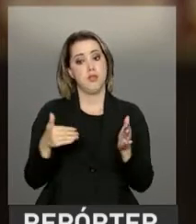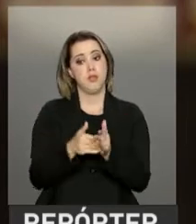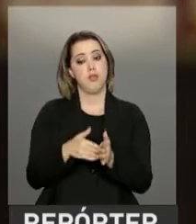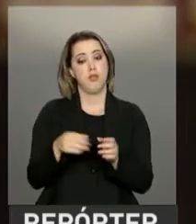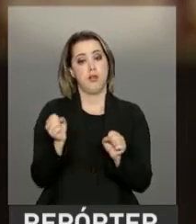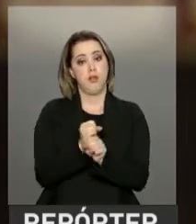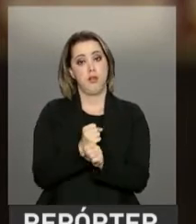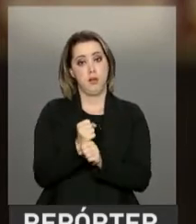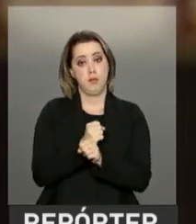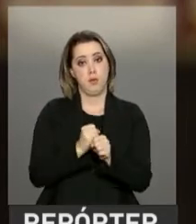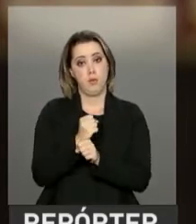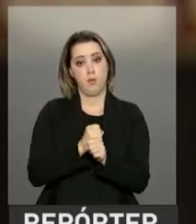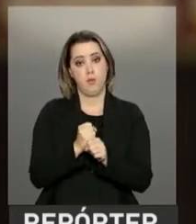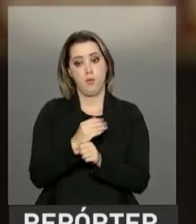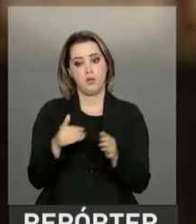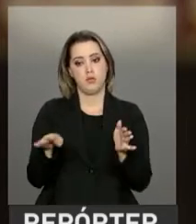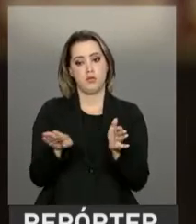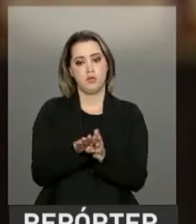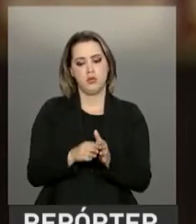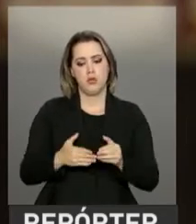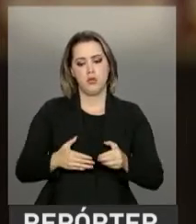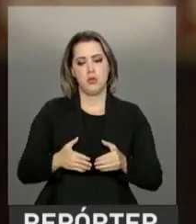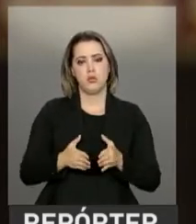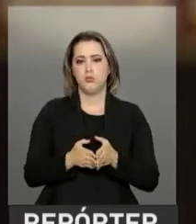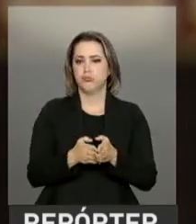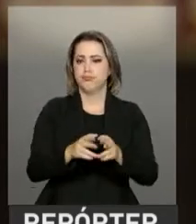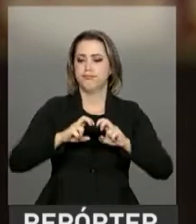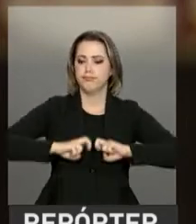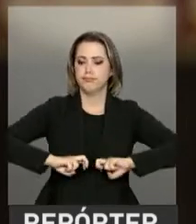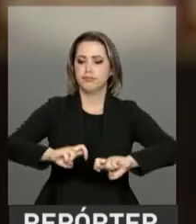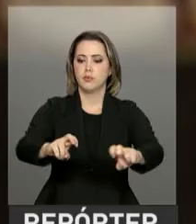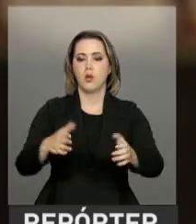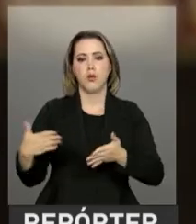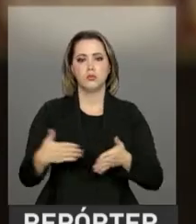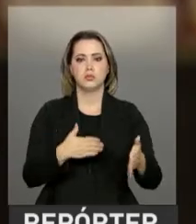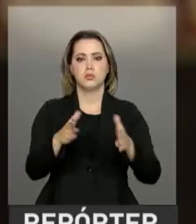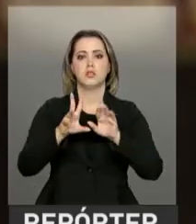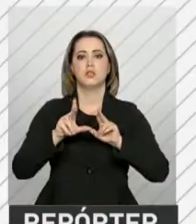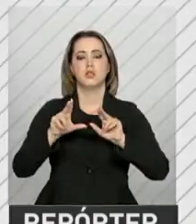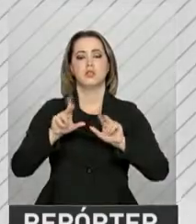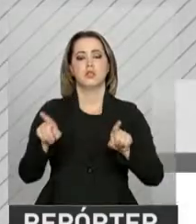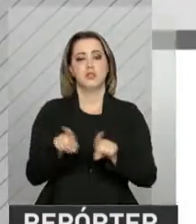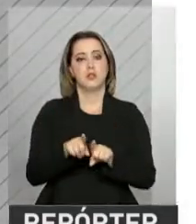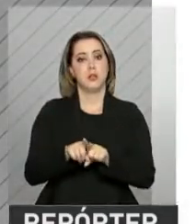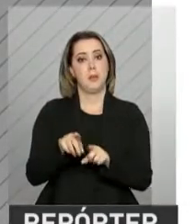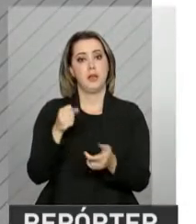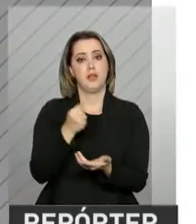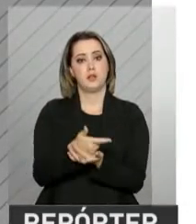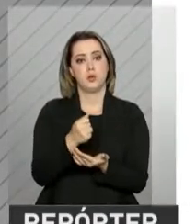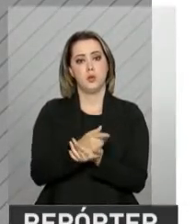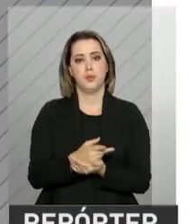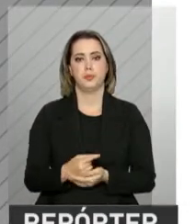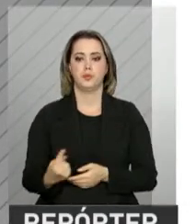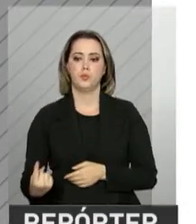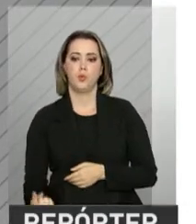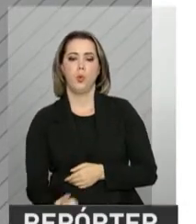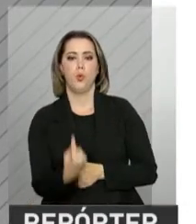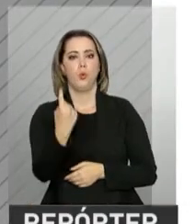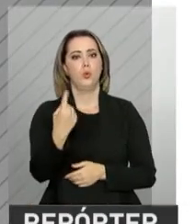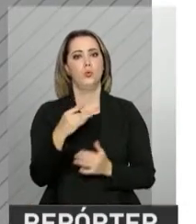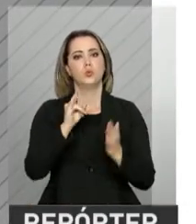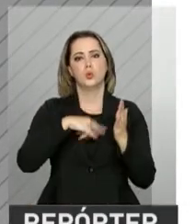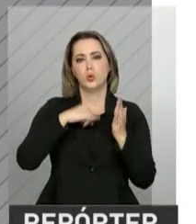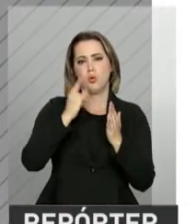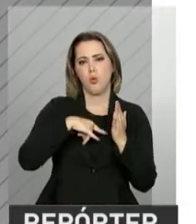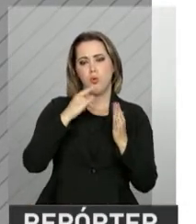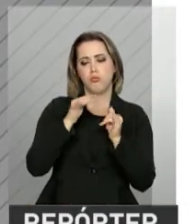chegue às rodovias, ferrovias e envolva também as importações. Entre as mudanças, a unificação de documentos